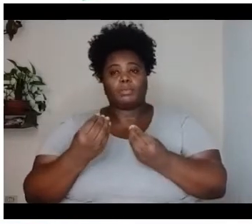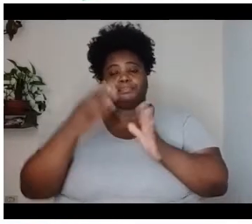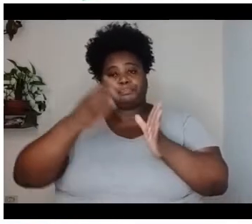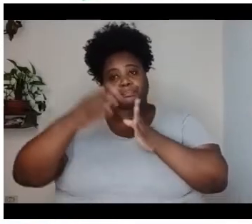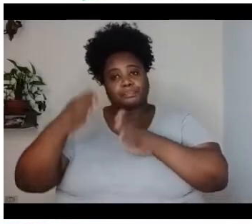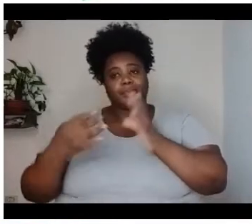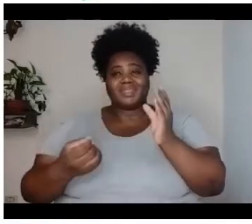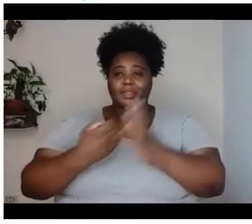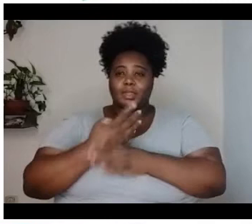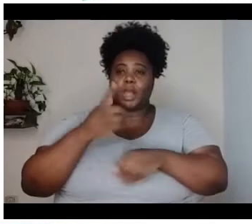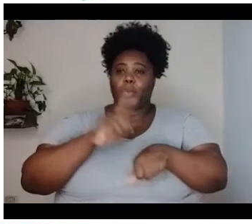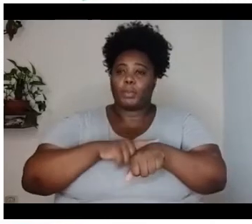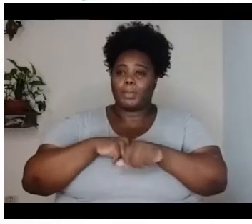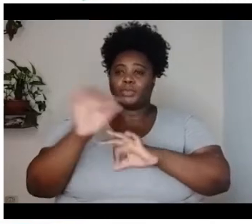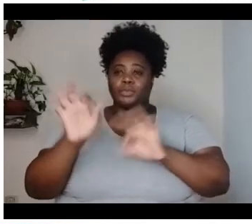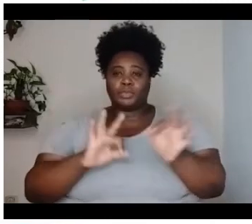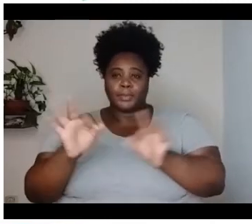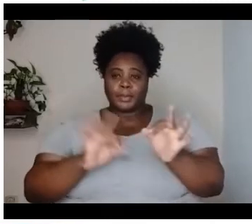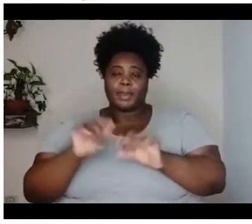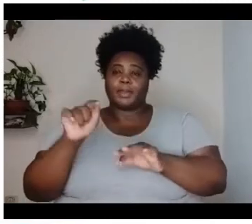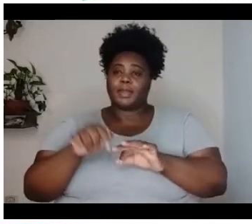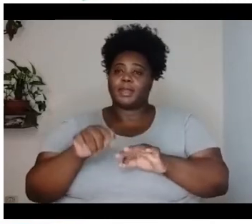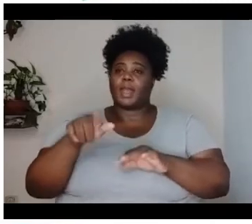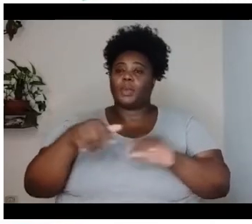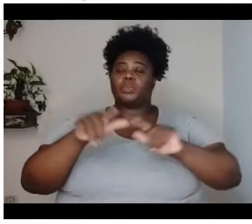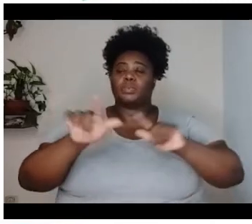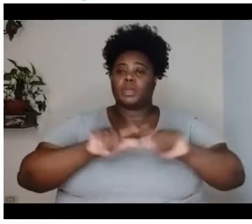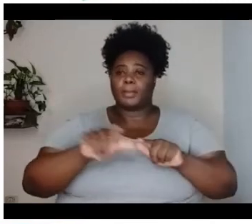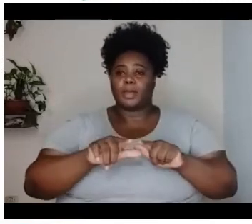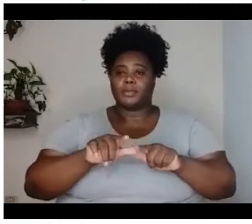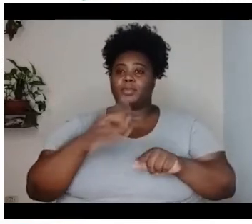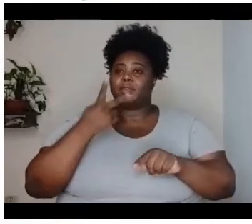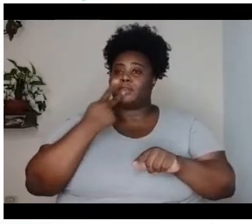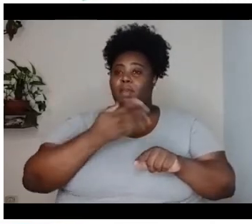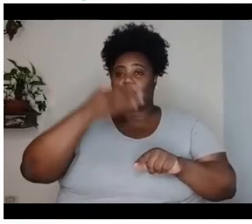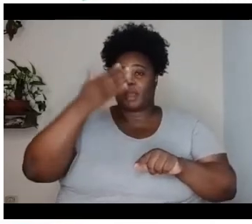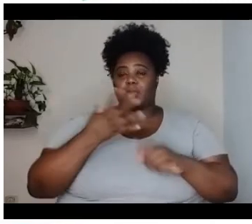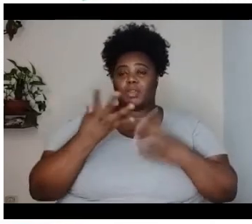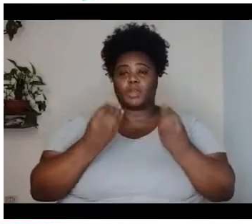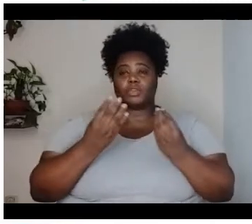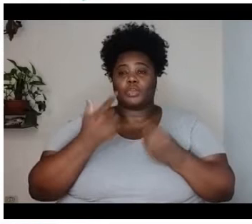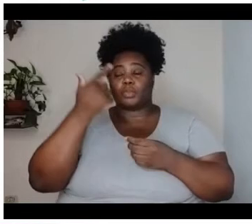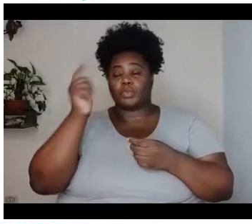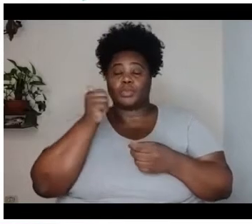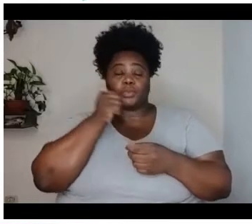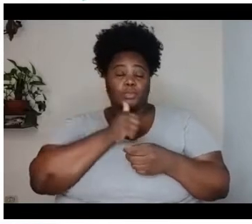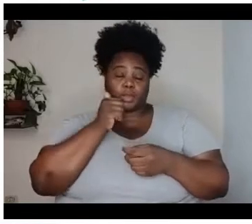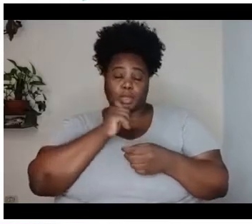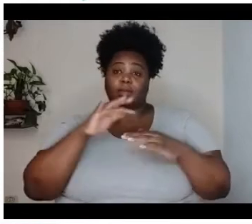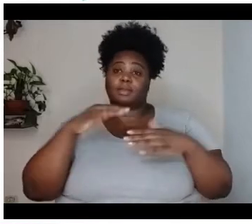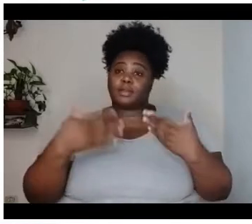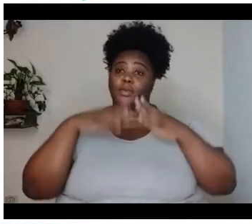criativo, esse momento de preparação. Aqui é um trabalho que traz a presença de muitas mais mulheres, né? E